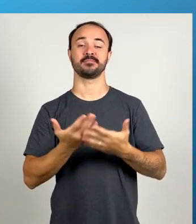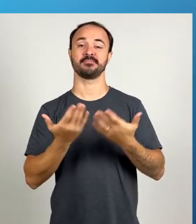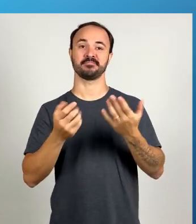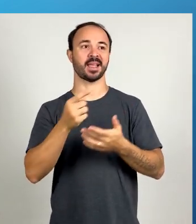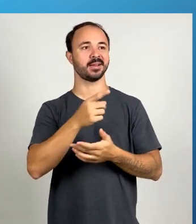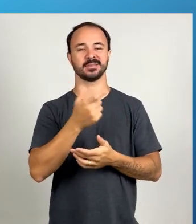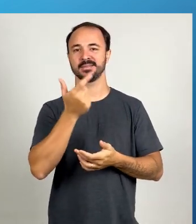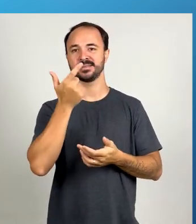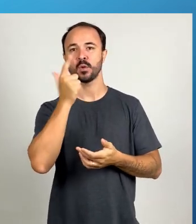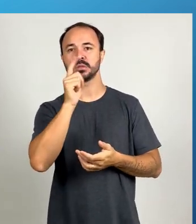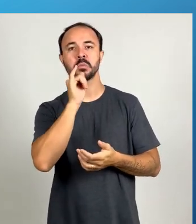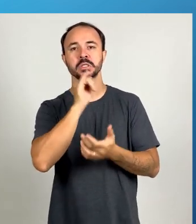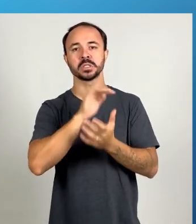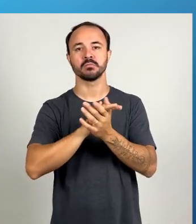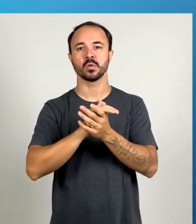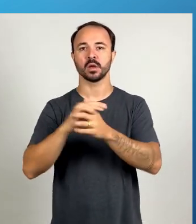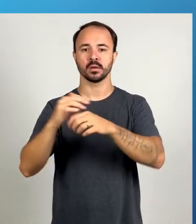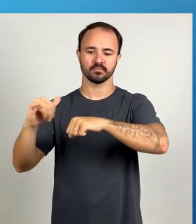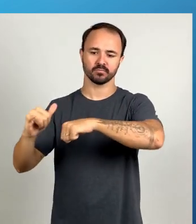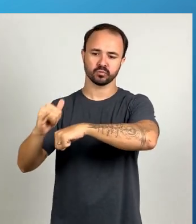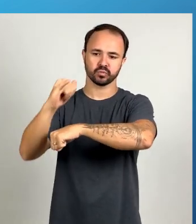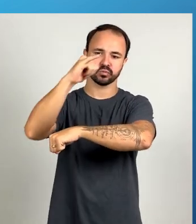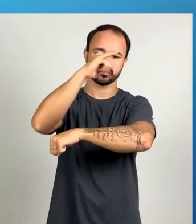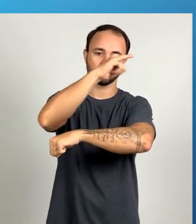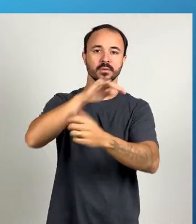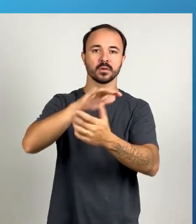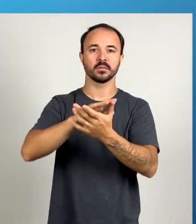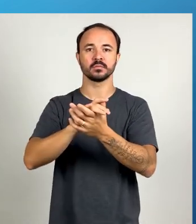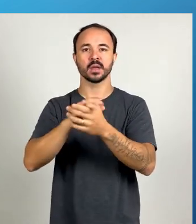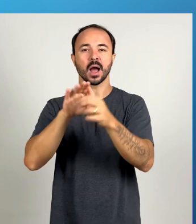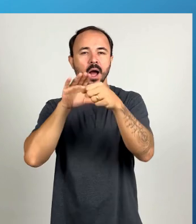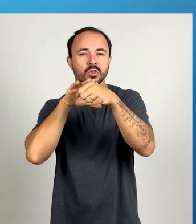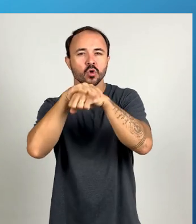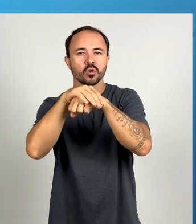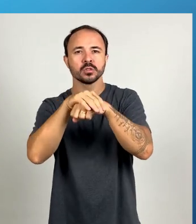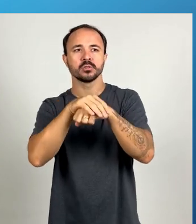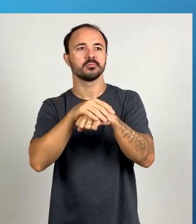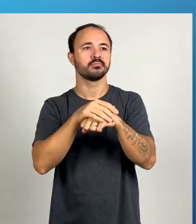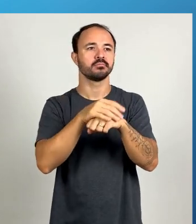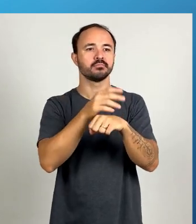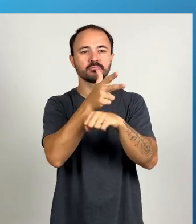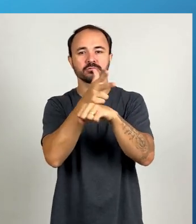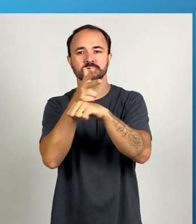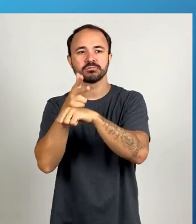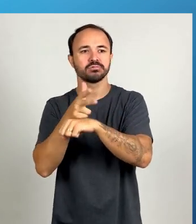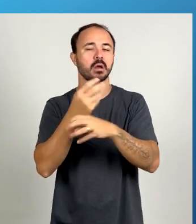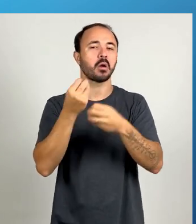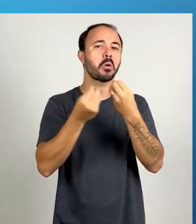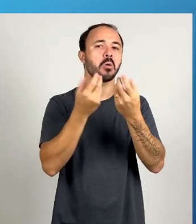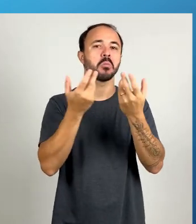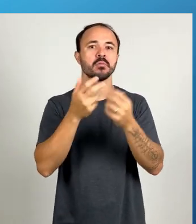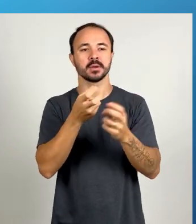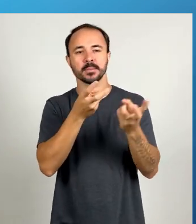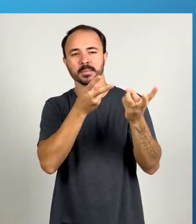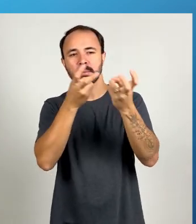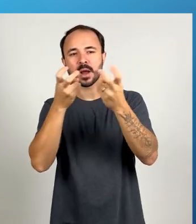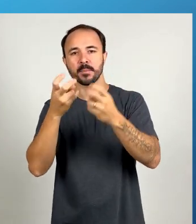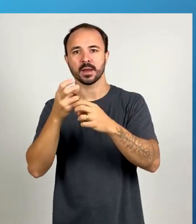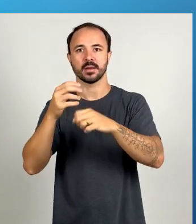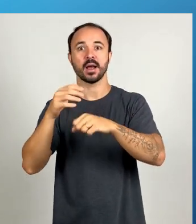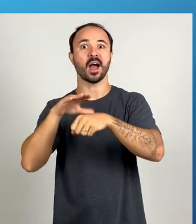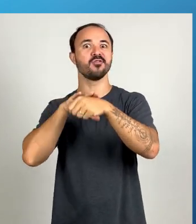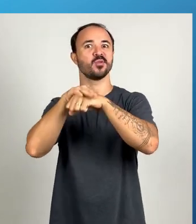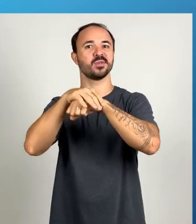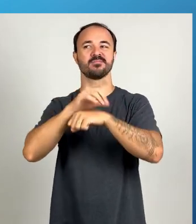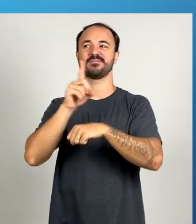que aviões voam à noite, né, com essas tecnologias controladas.